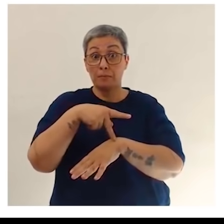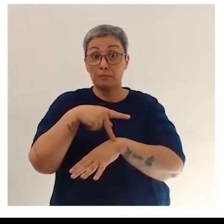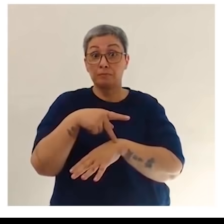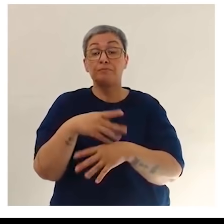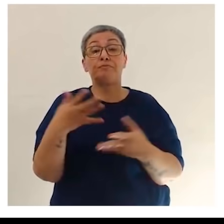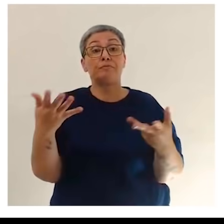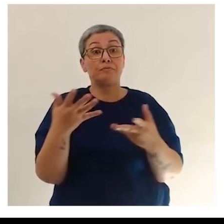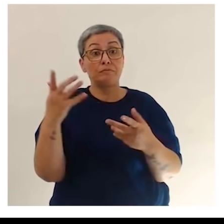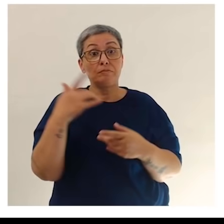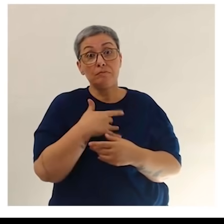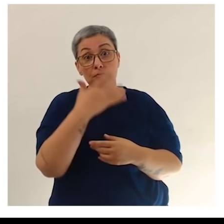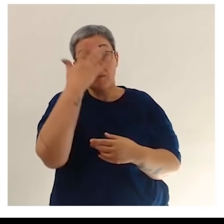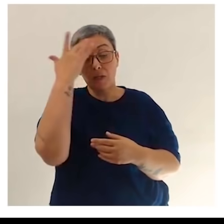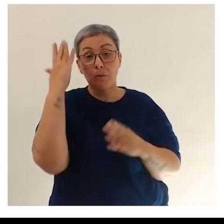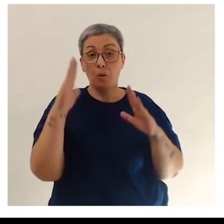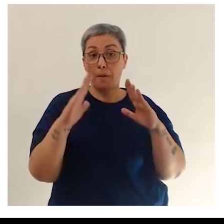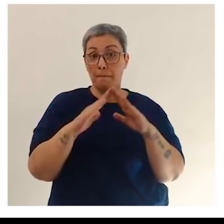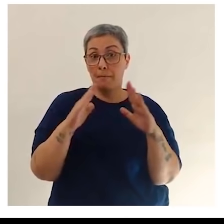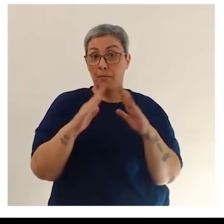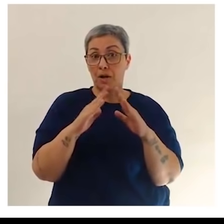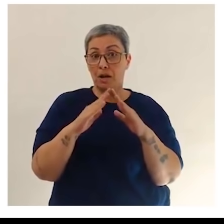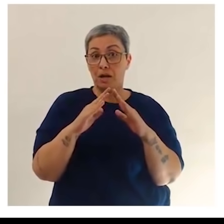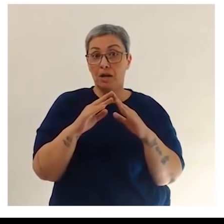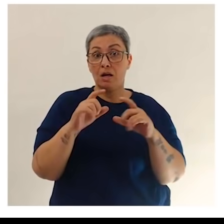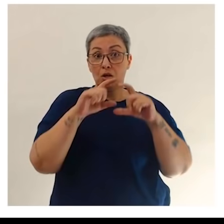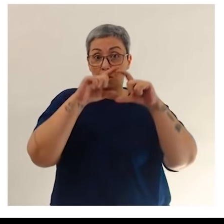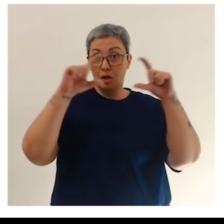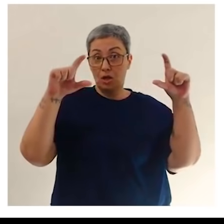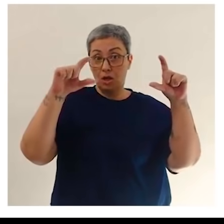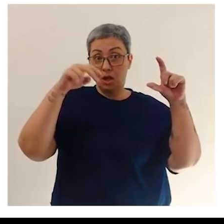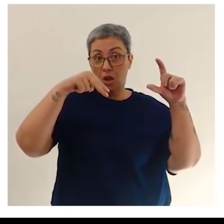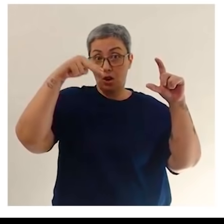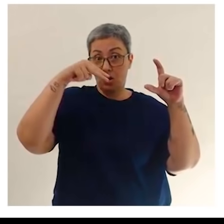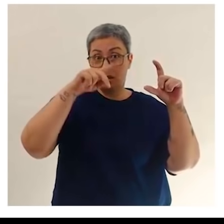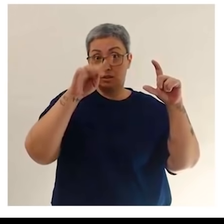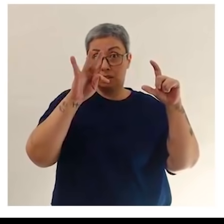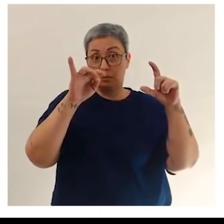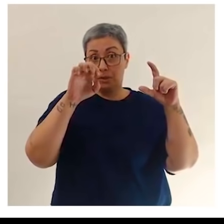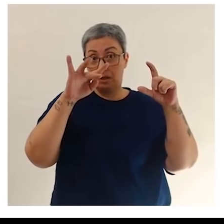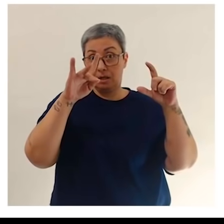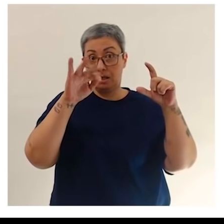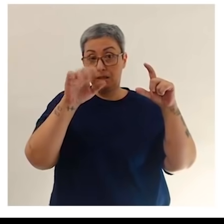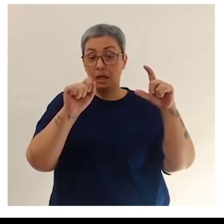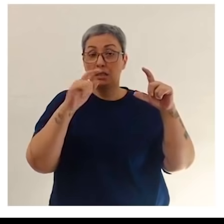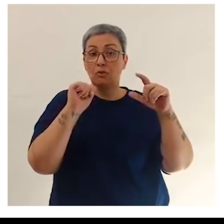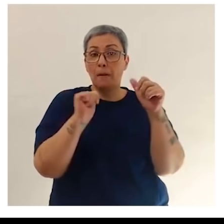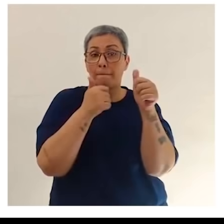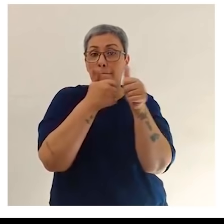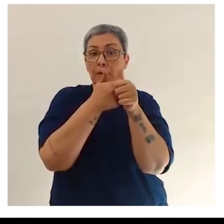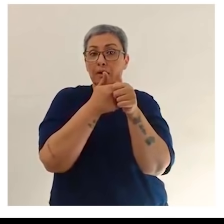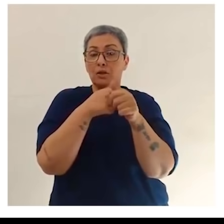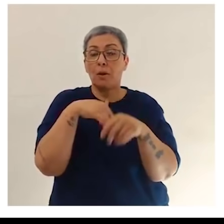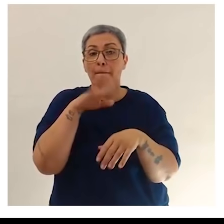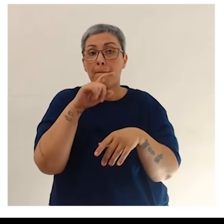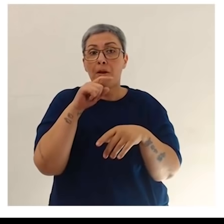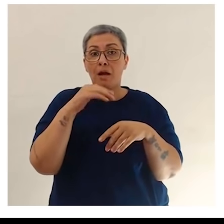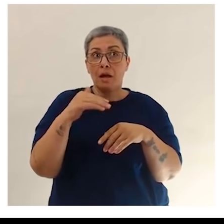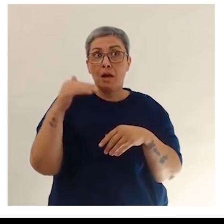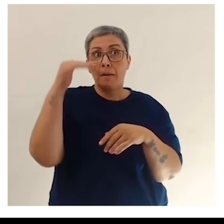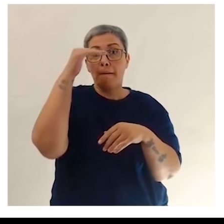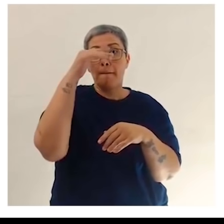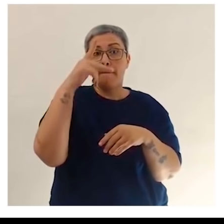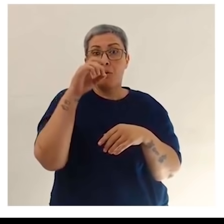país. Então, uma pessoa que mora na Zona Temperada Norte, se ela estiver mais próxima da Zona